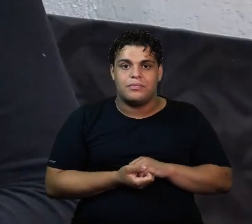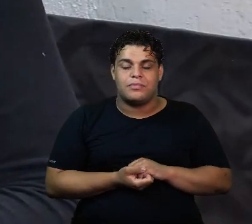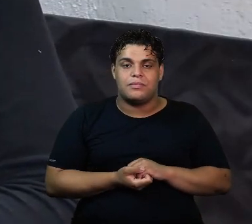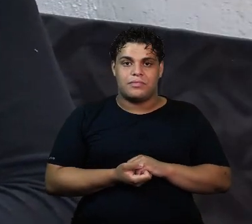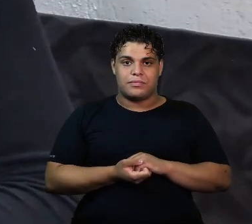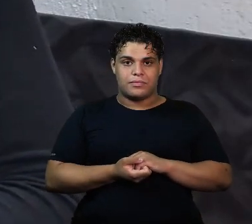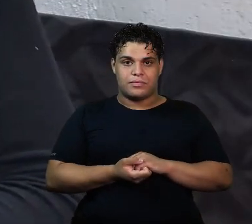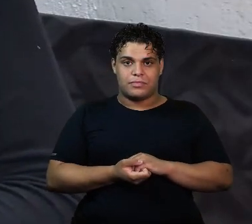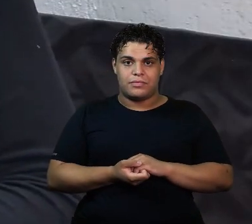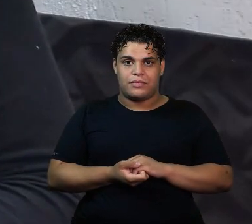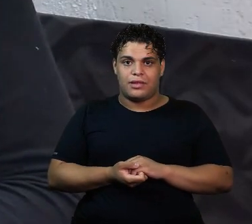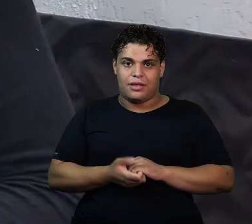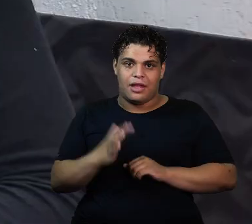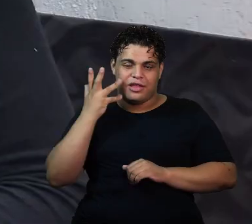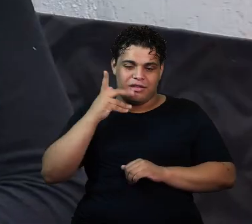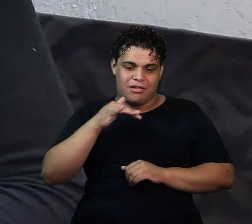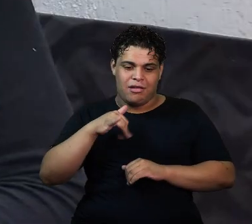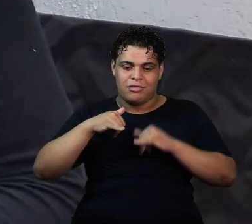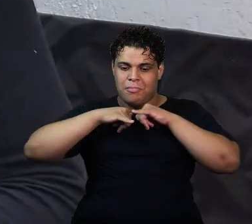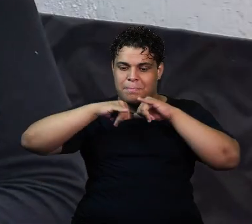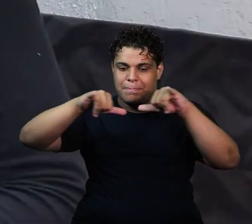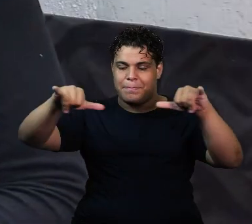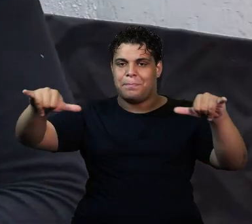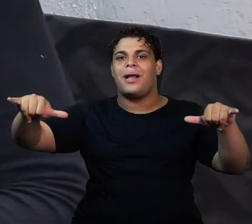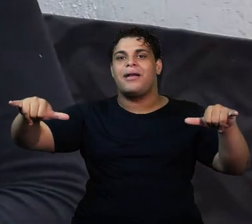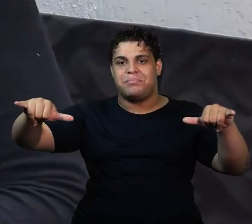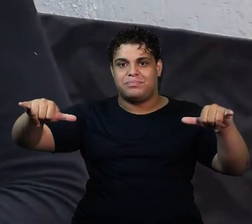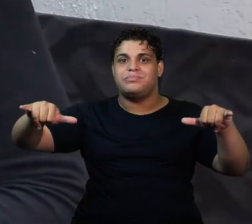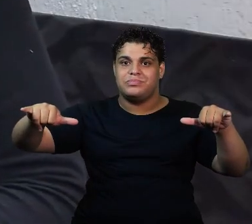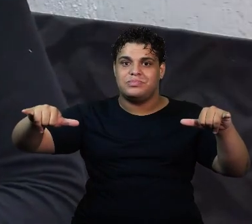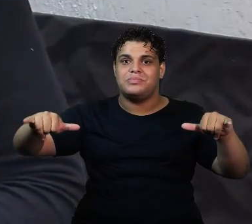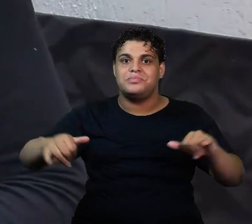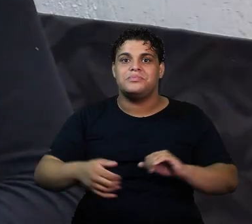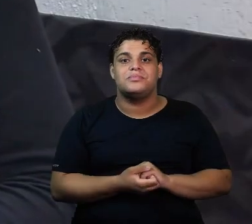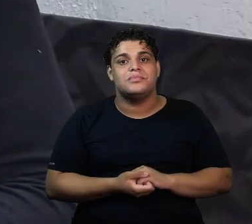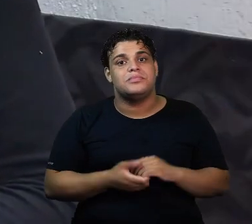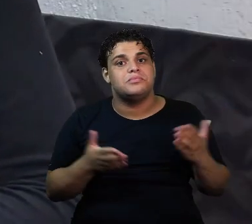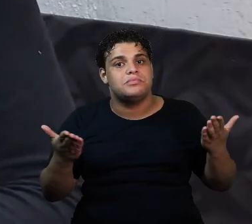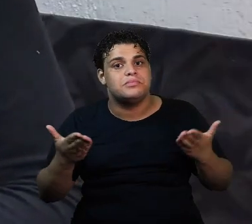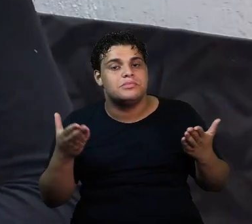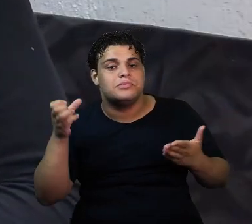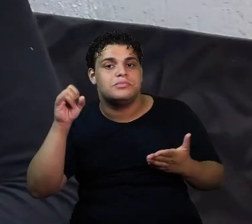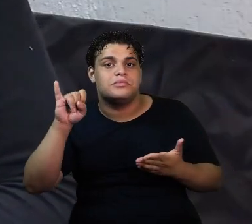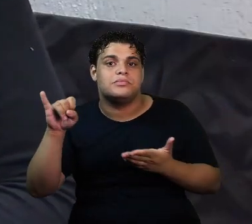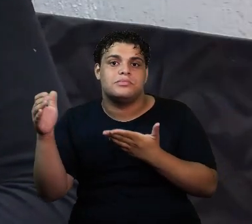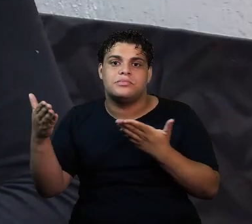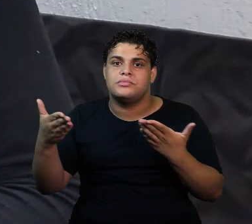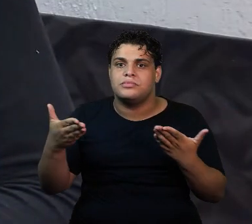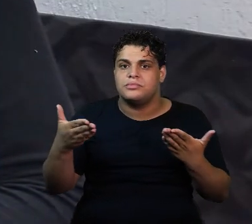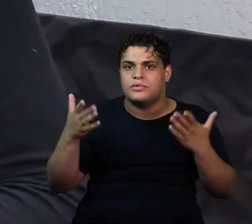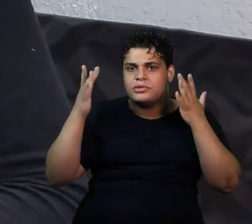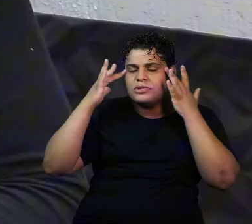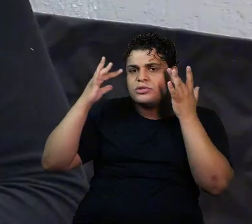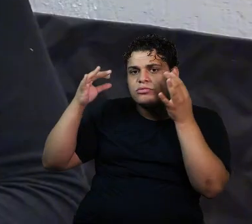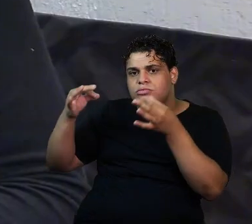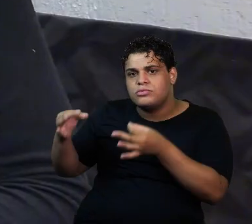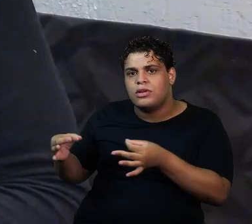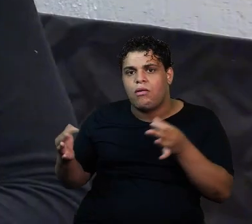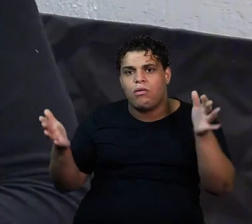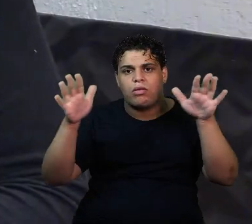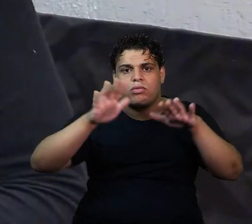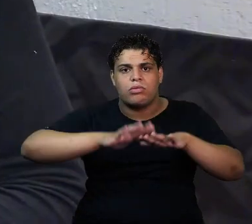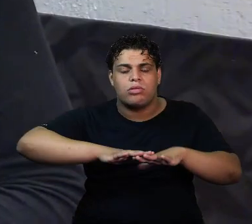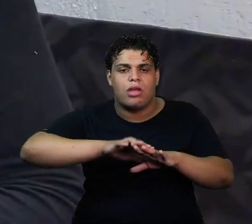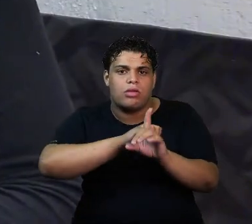informação, então ela chega e passa a informação para outras pessoas. Então, se ela sai de lá, né, com essa conscientização ambiental, com essa inclusão